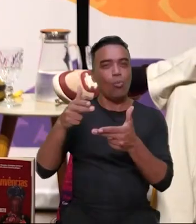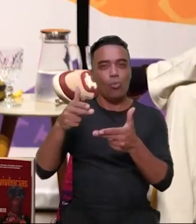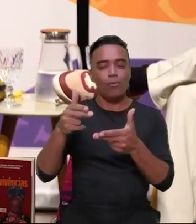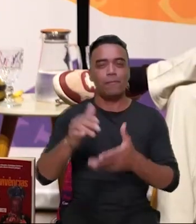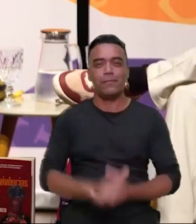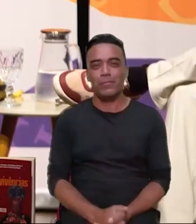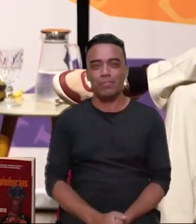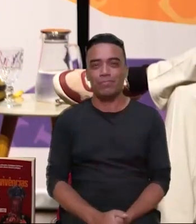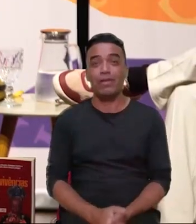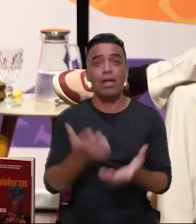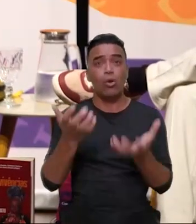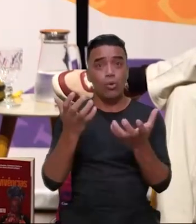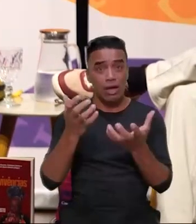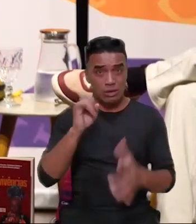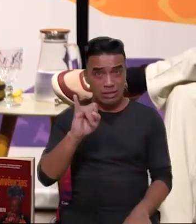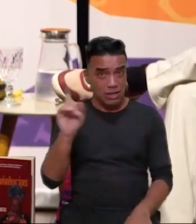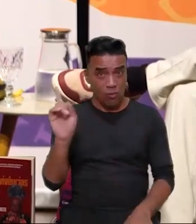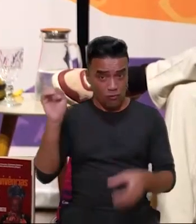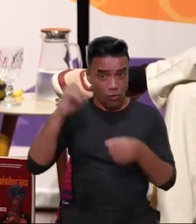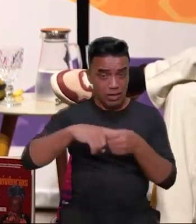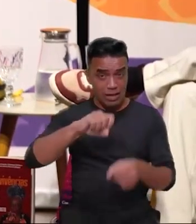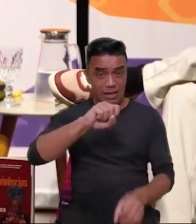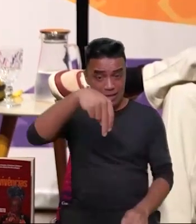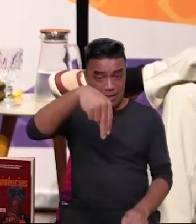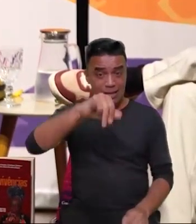Quero. Se não for para voltar a